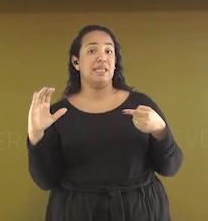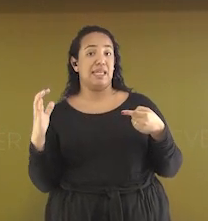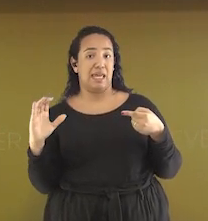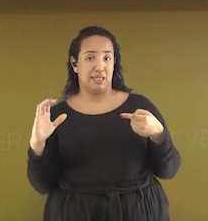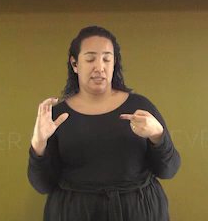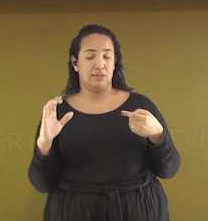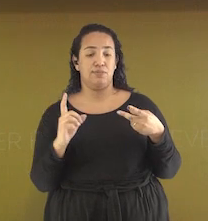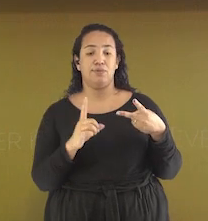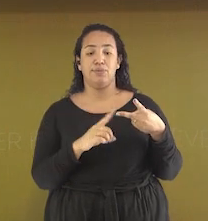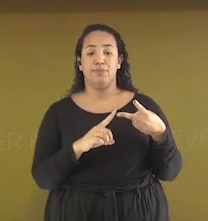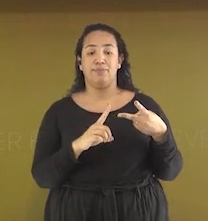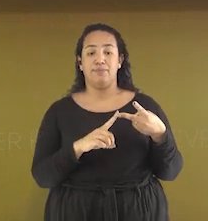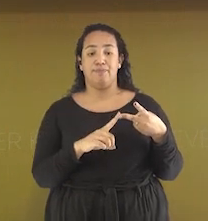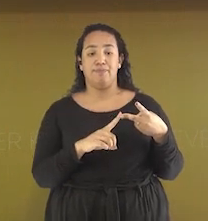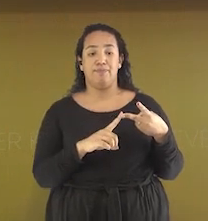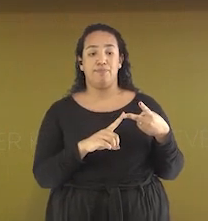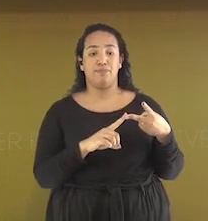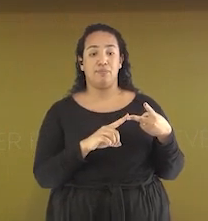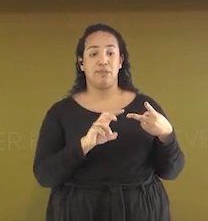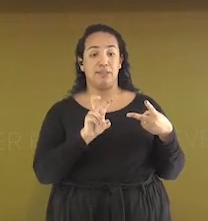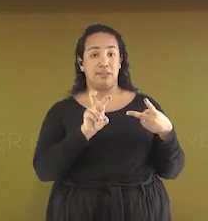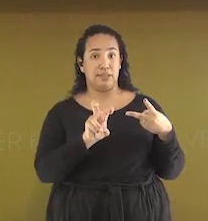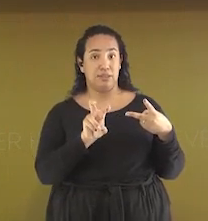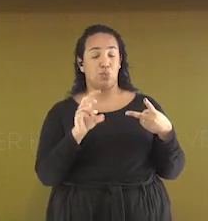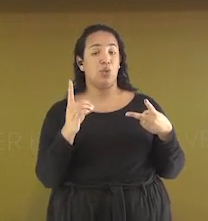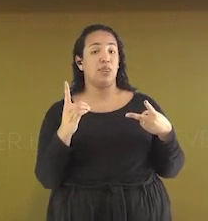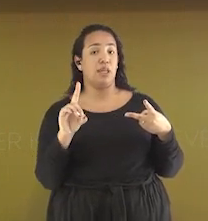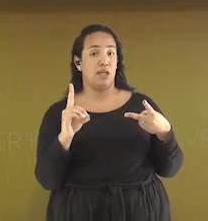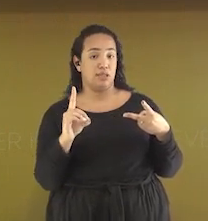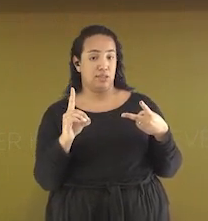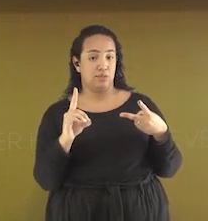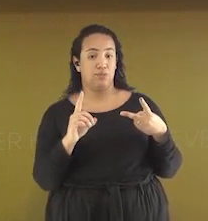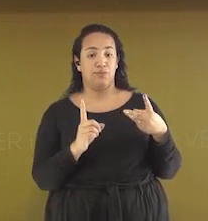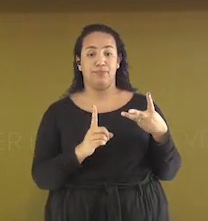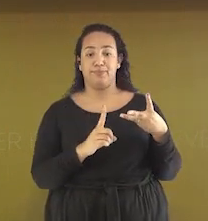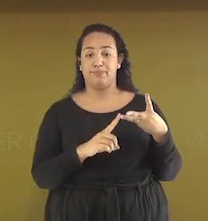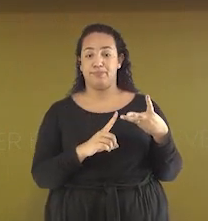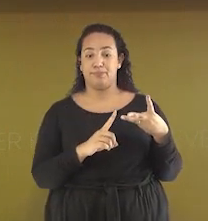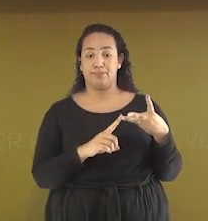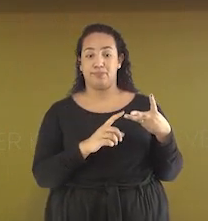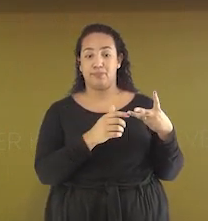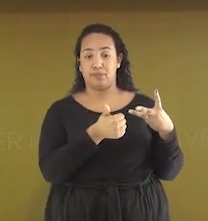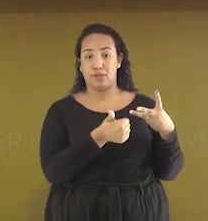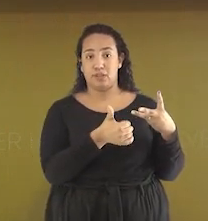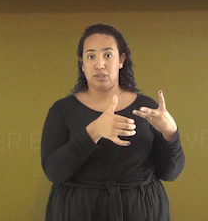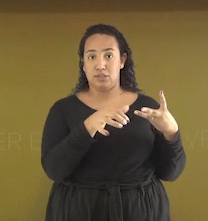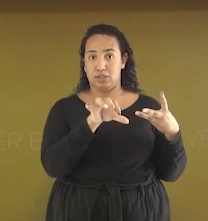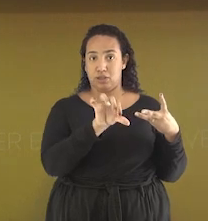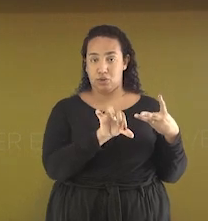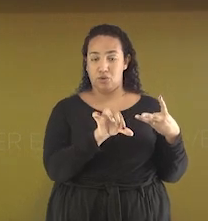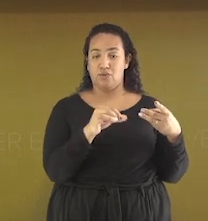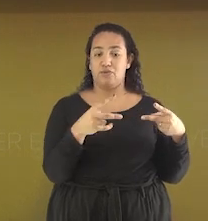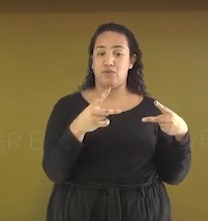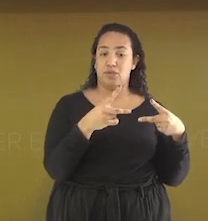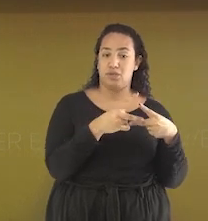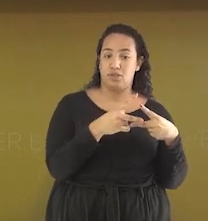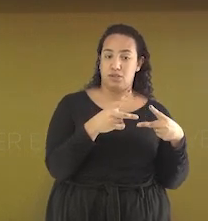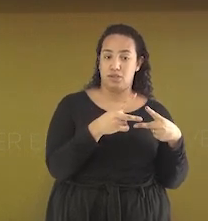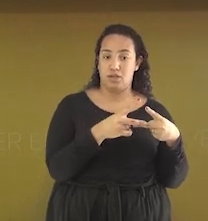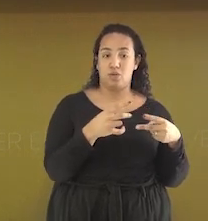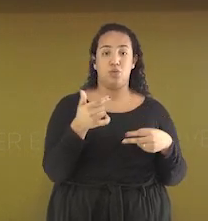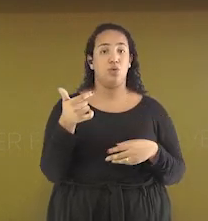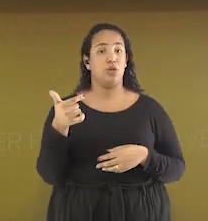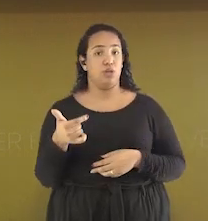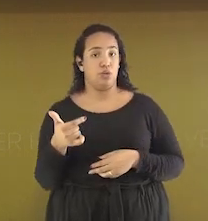centésimos. O outro, 5 décimos. O de baixo, 19